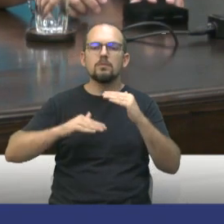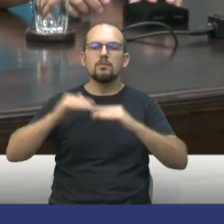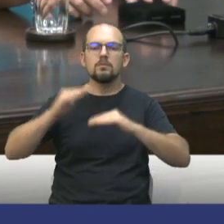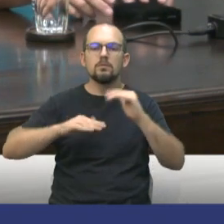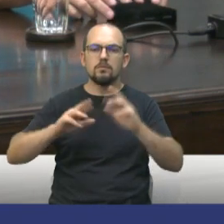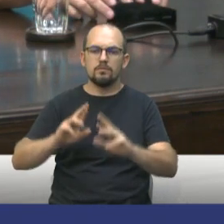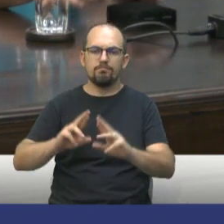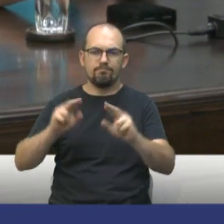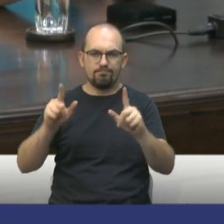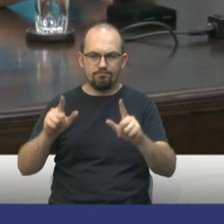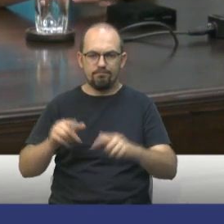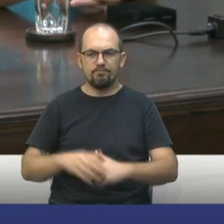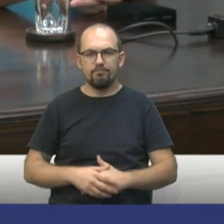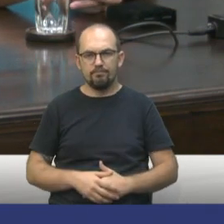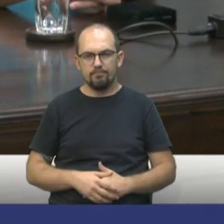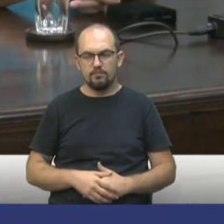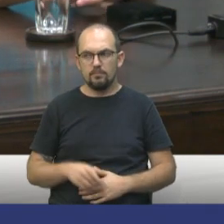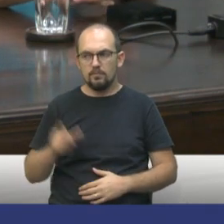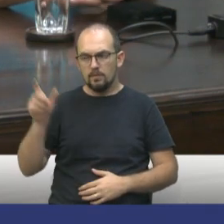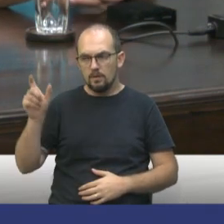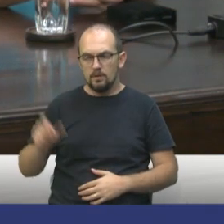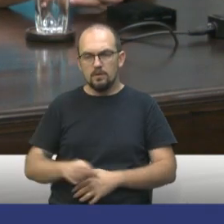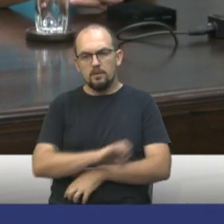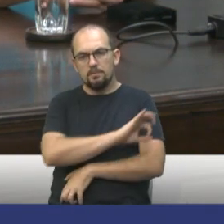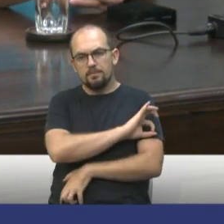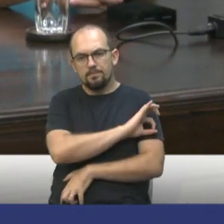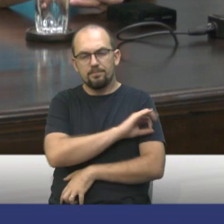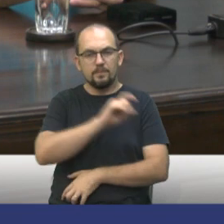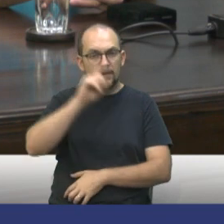diferente. Prefeito Ivan, ele tem